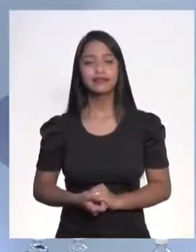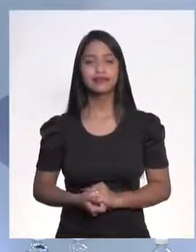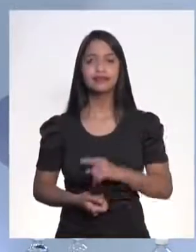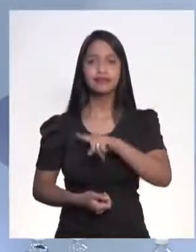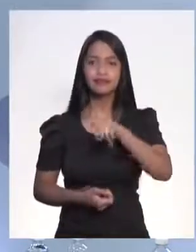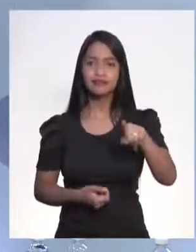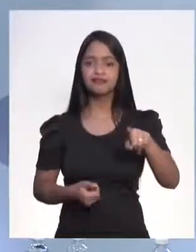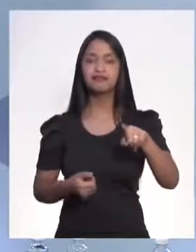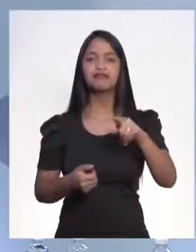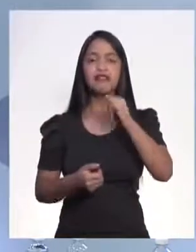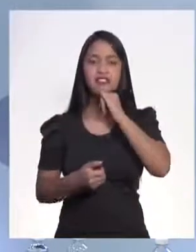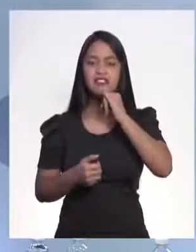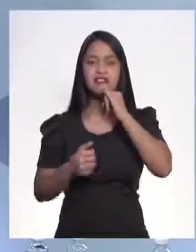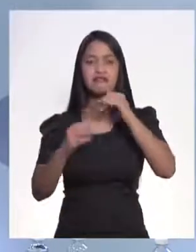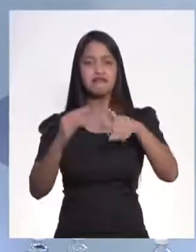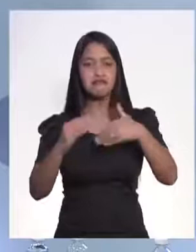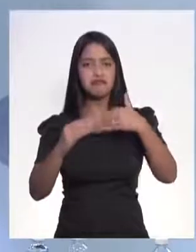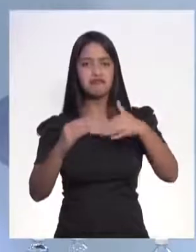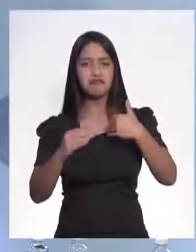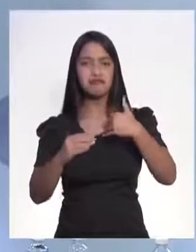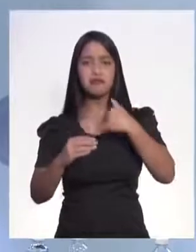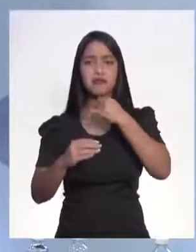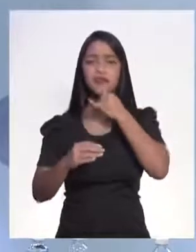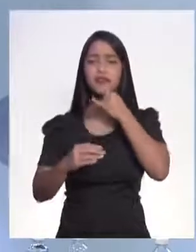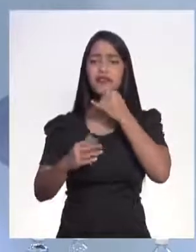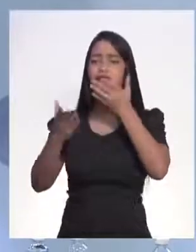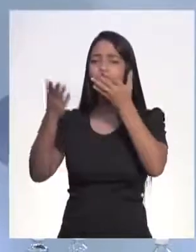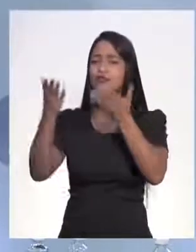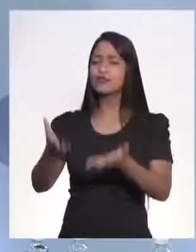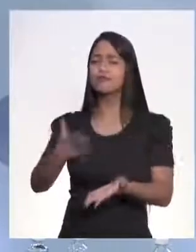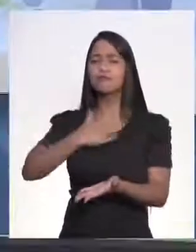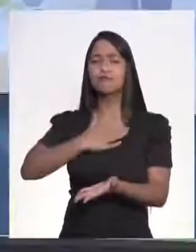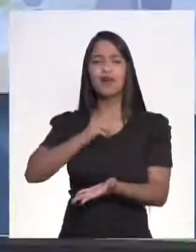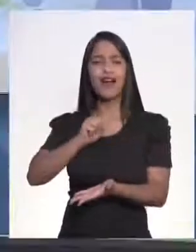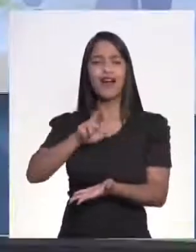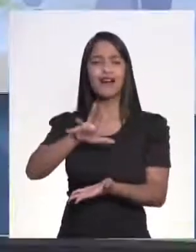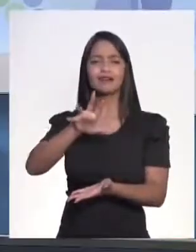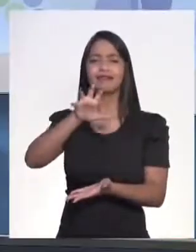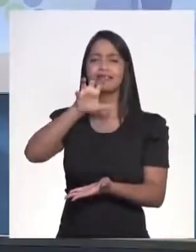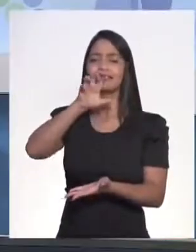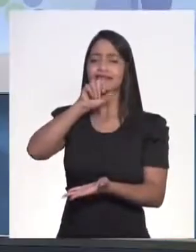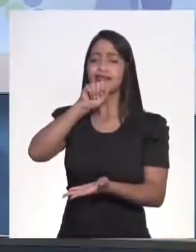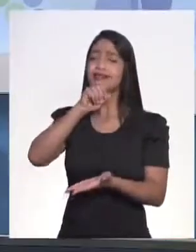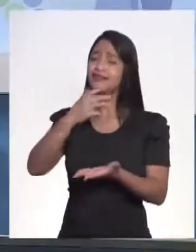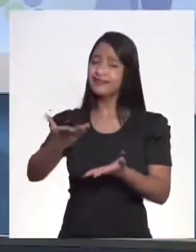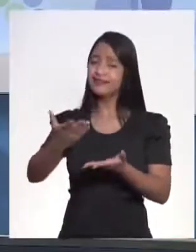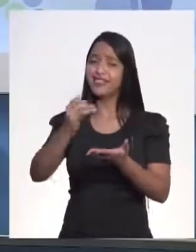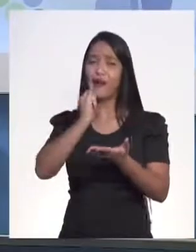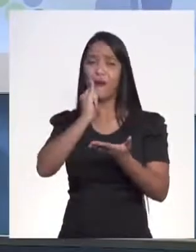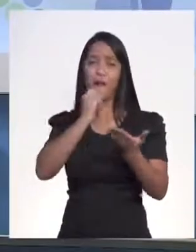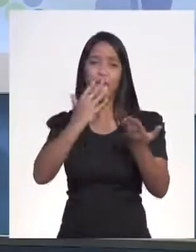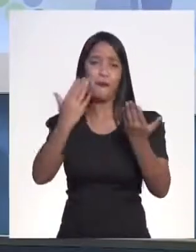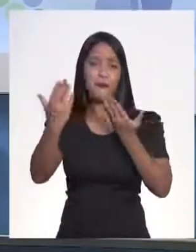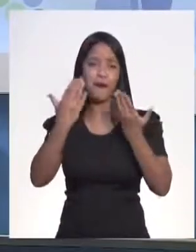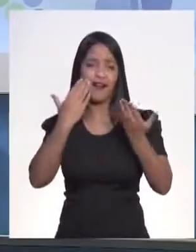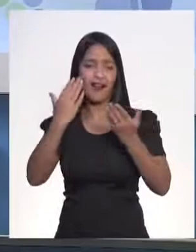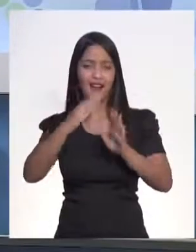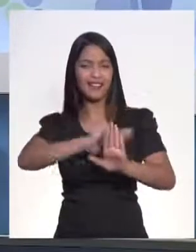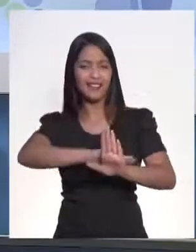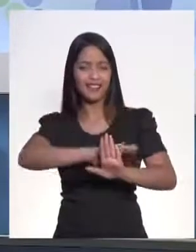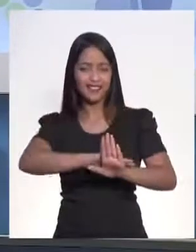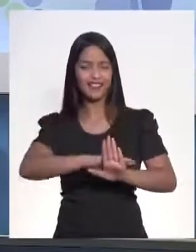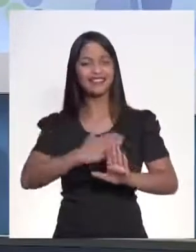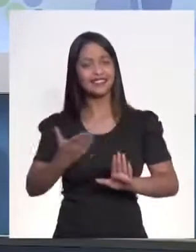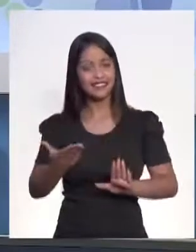falar com eles estão dando exemplos aqui quando falar e você é meu oxigênio isso aí também é sentido figurado Você é meu oxigênio